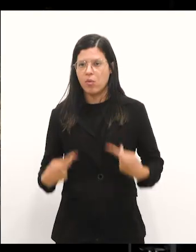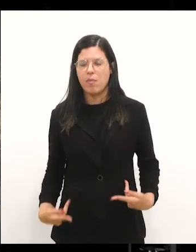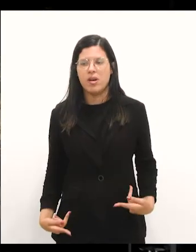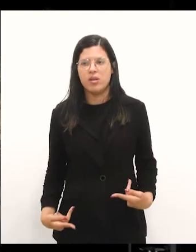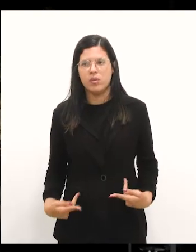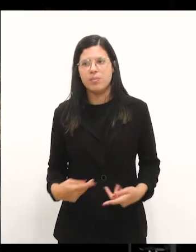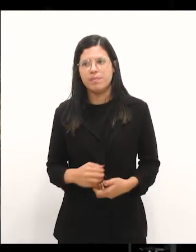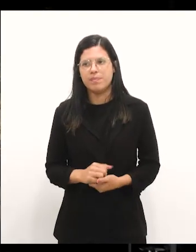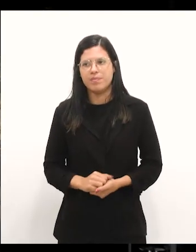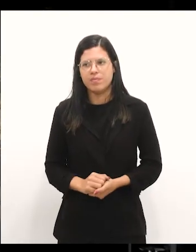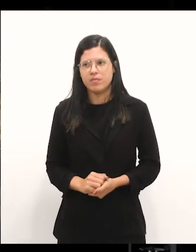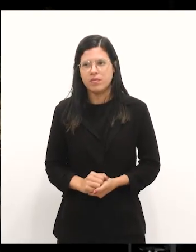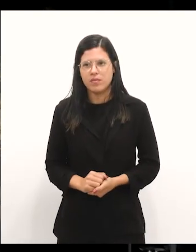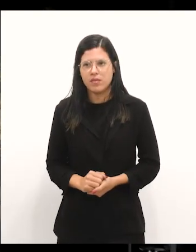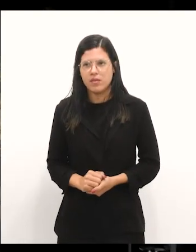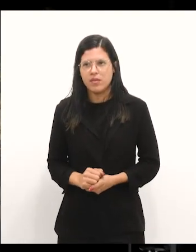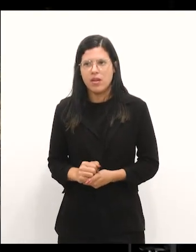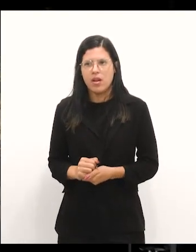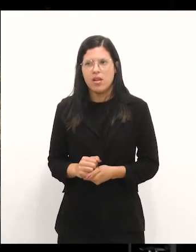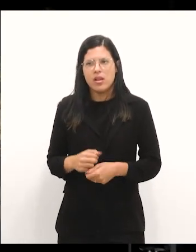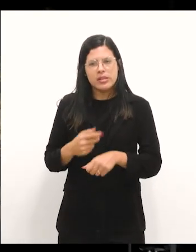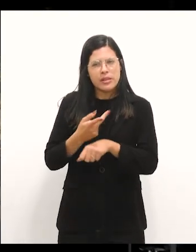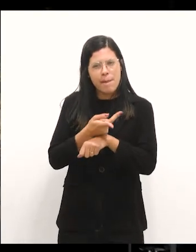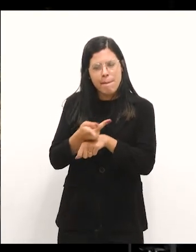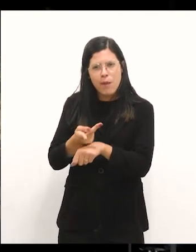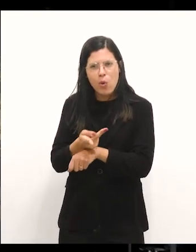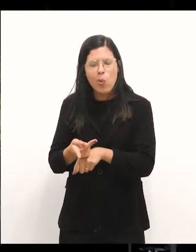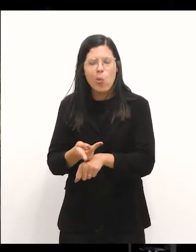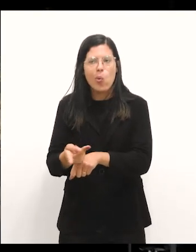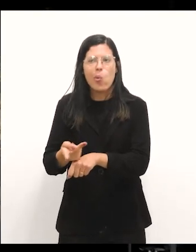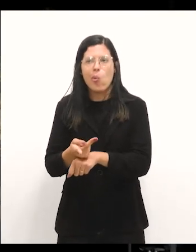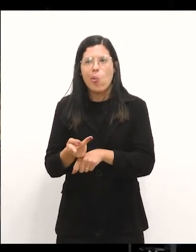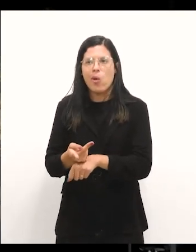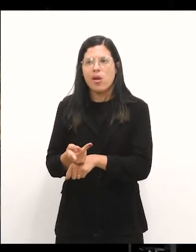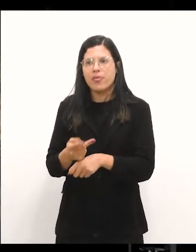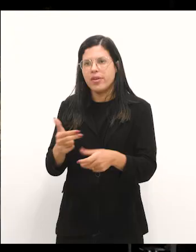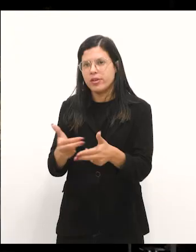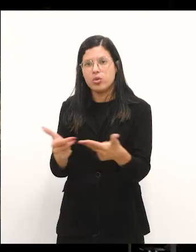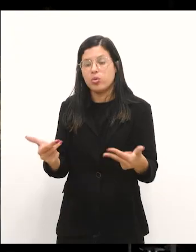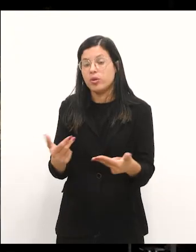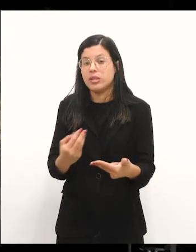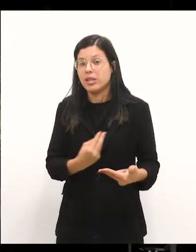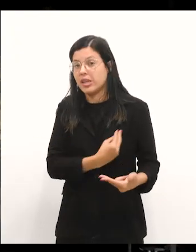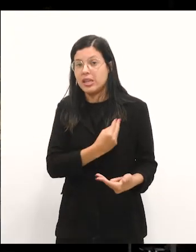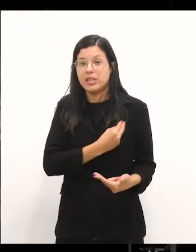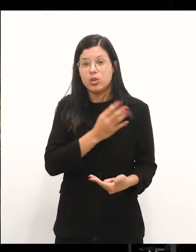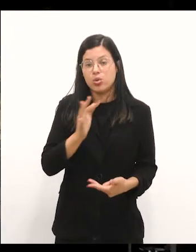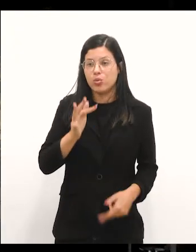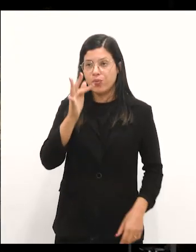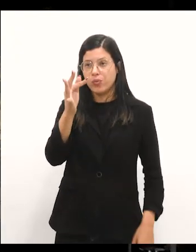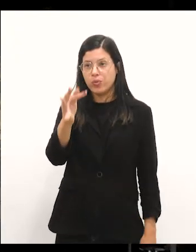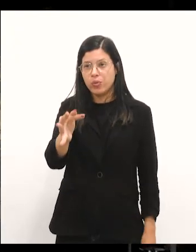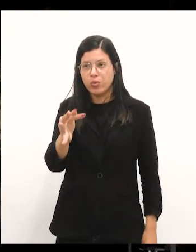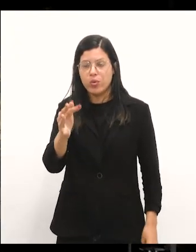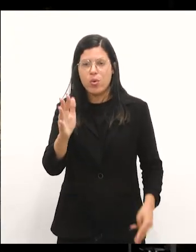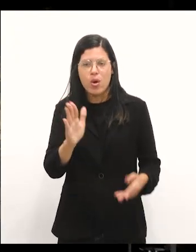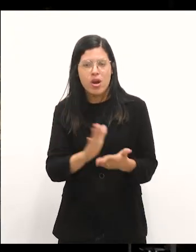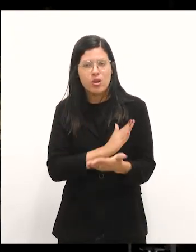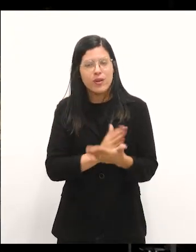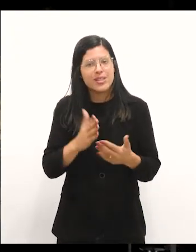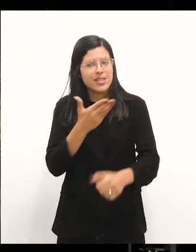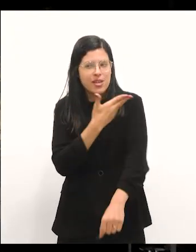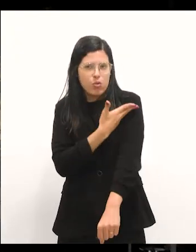humano, porque a gente, nessa busca incessante do que existe no futuro, a gente